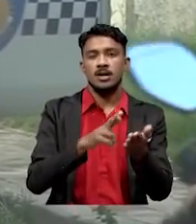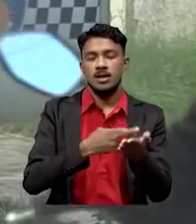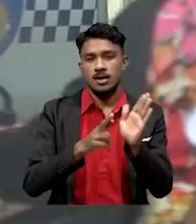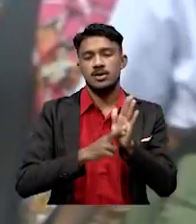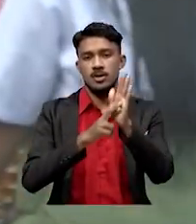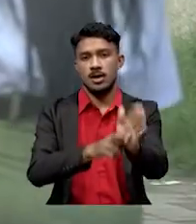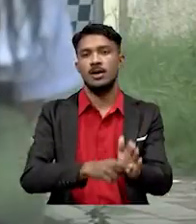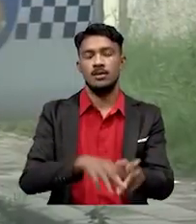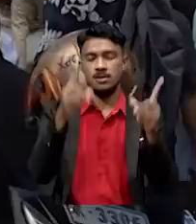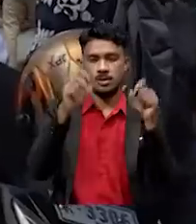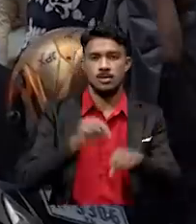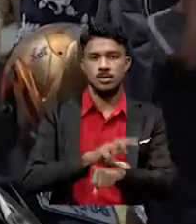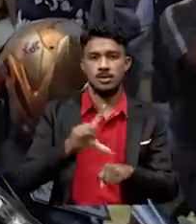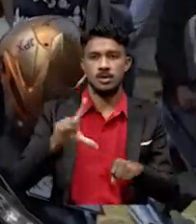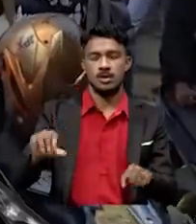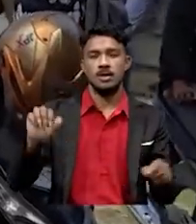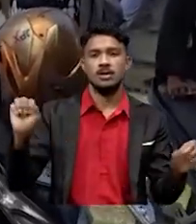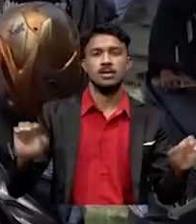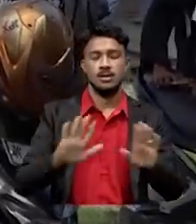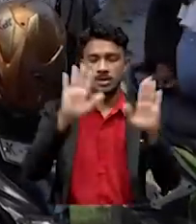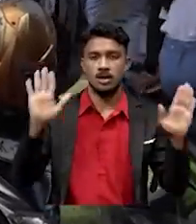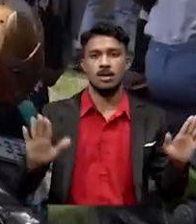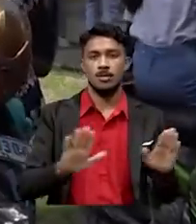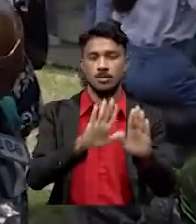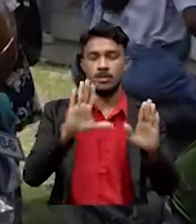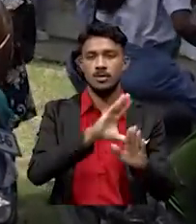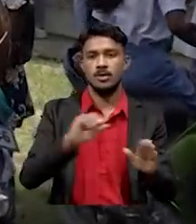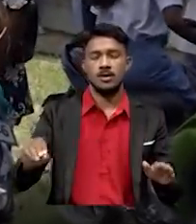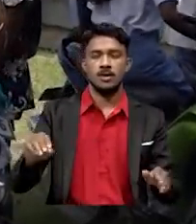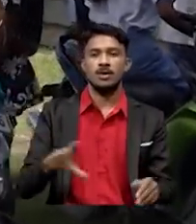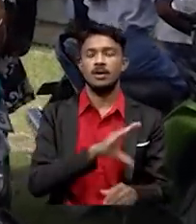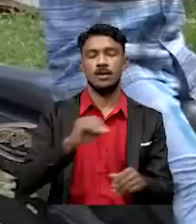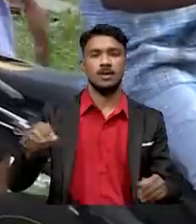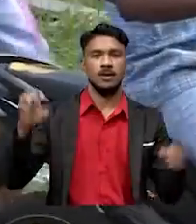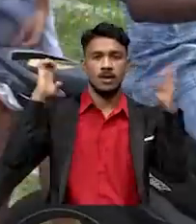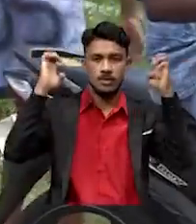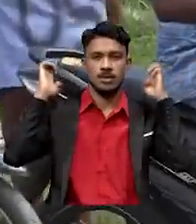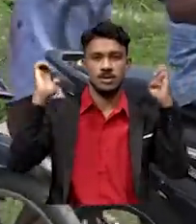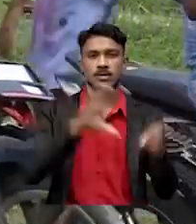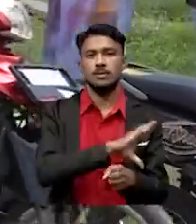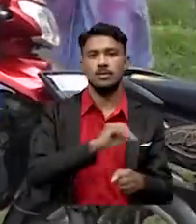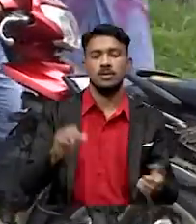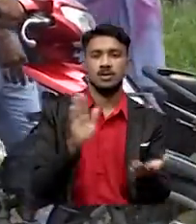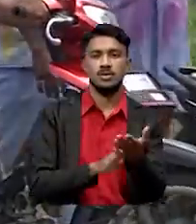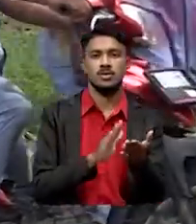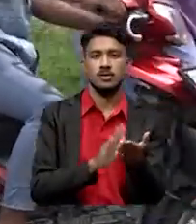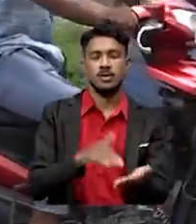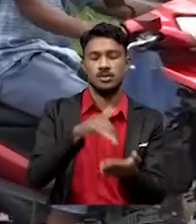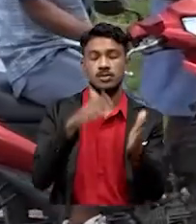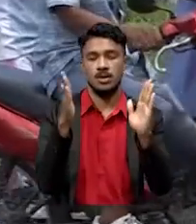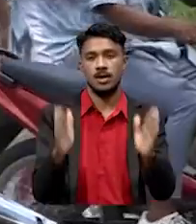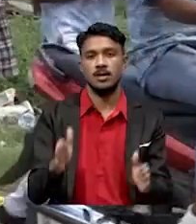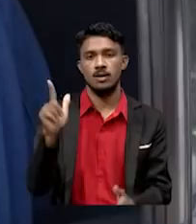Longruanulo Singrua Fulané, tira calendário Ministério da Educação, Juventude e no Desporto. Finalista na Inruanulo Racing, polícia detém e a árabe